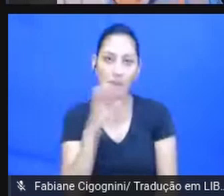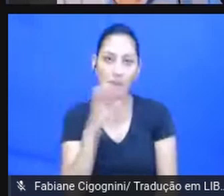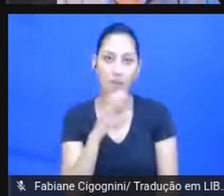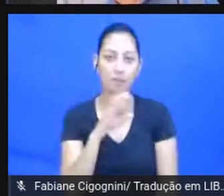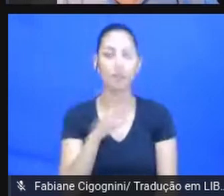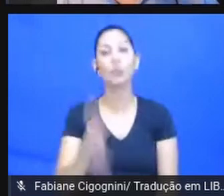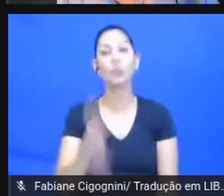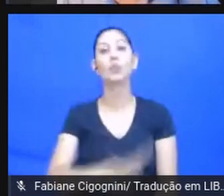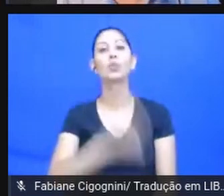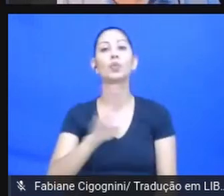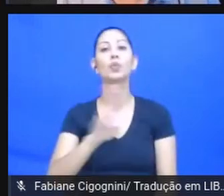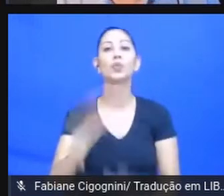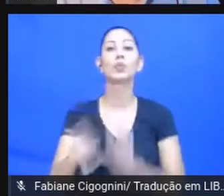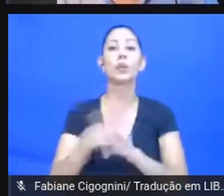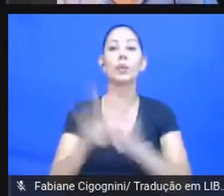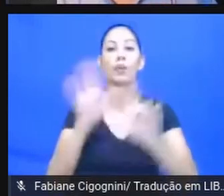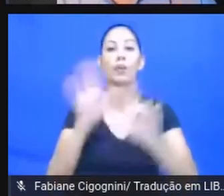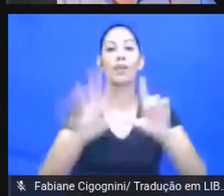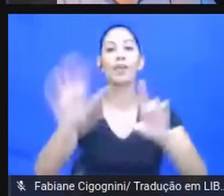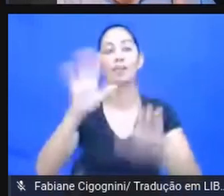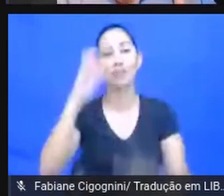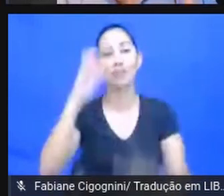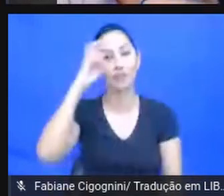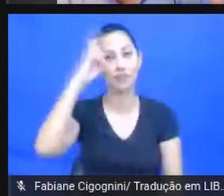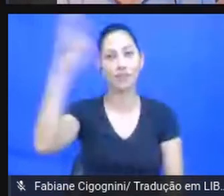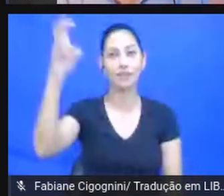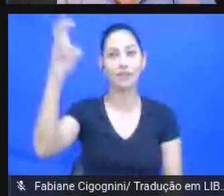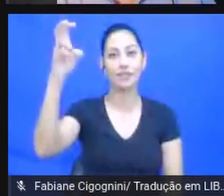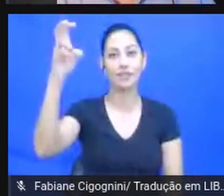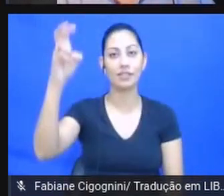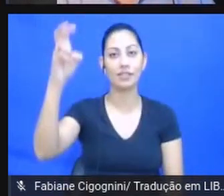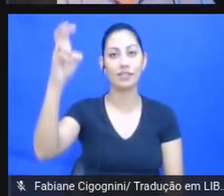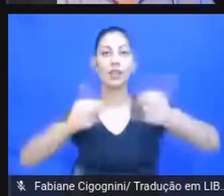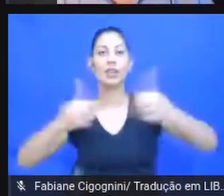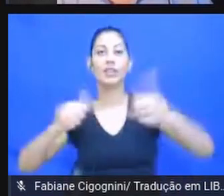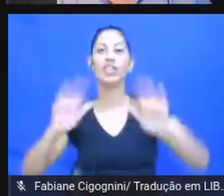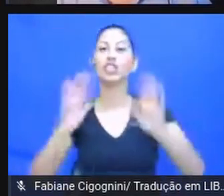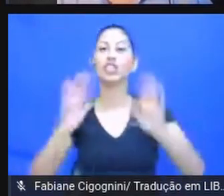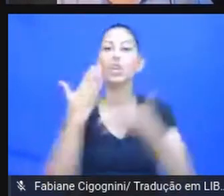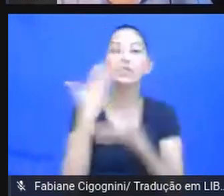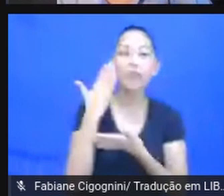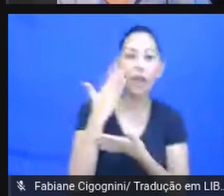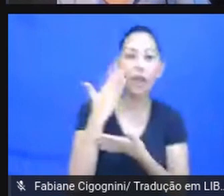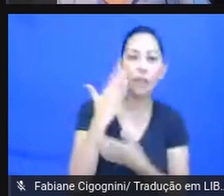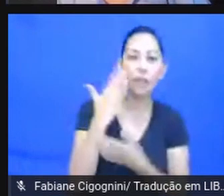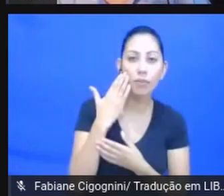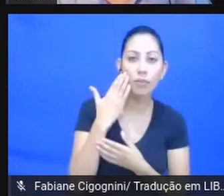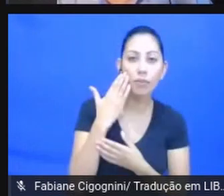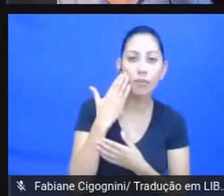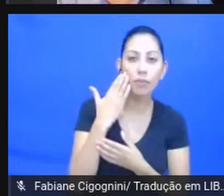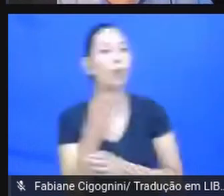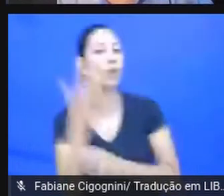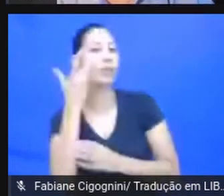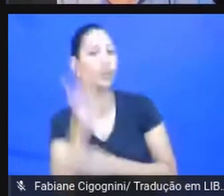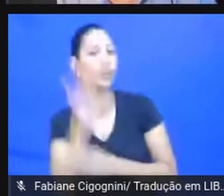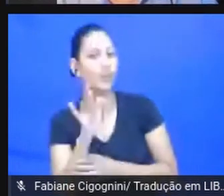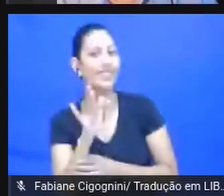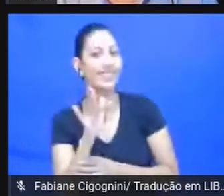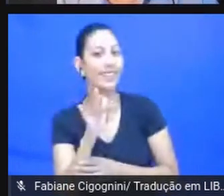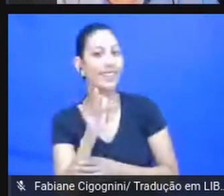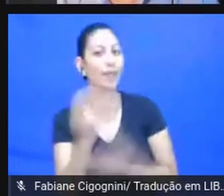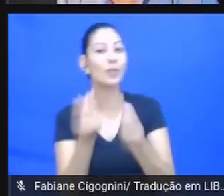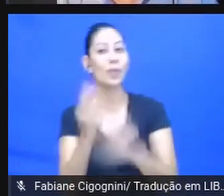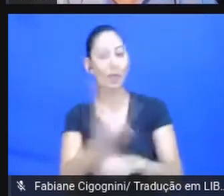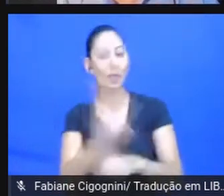usando plataformas inteligentes que avaliam o que você já sabe e de alguma forma monitoram o que